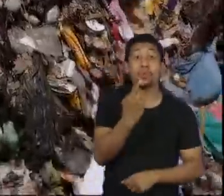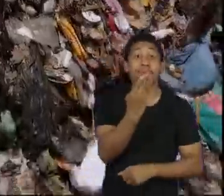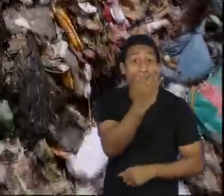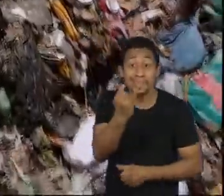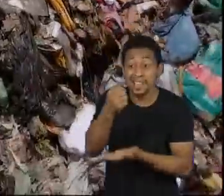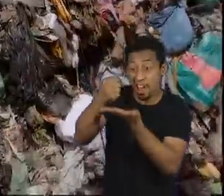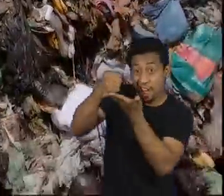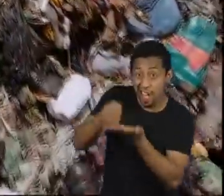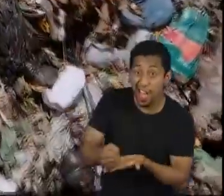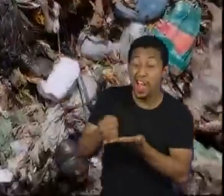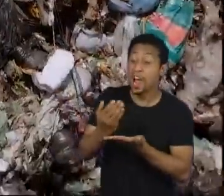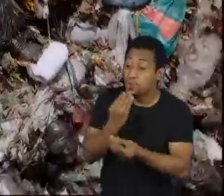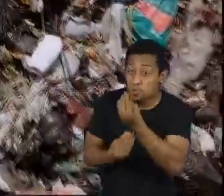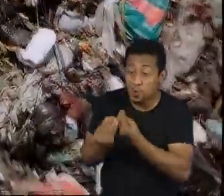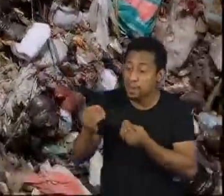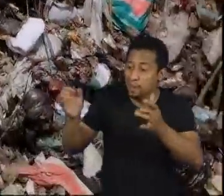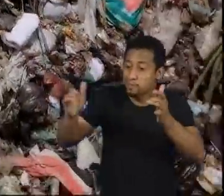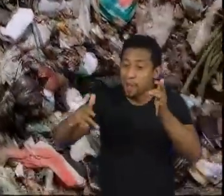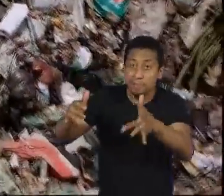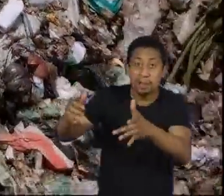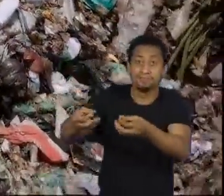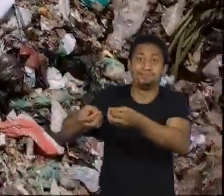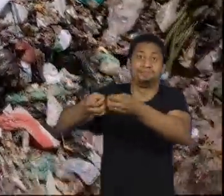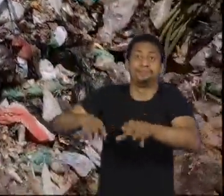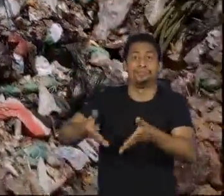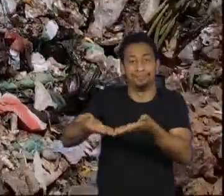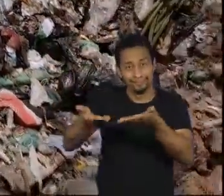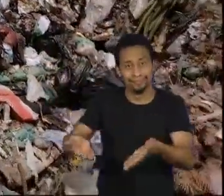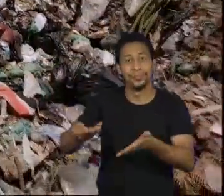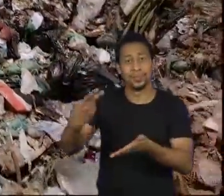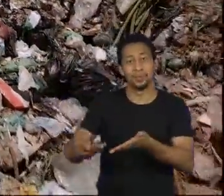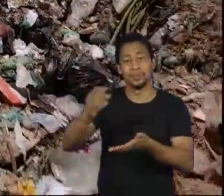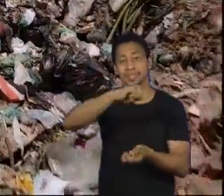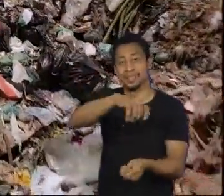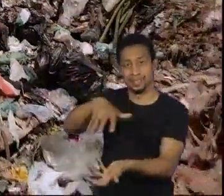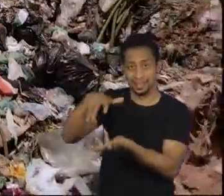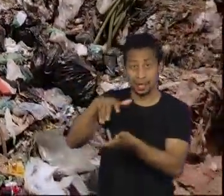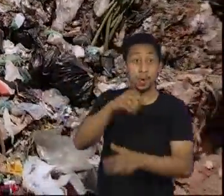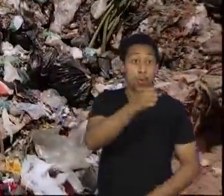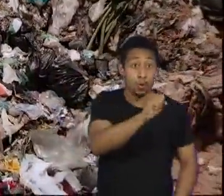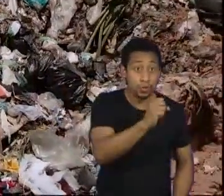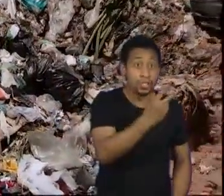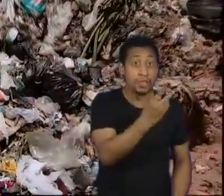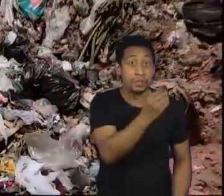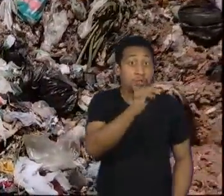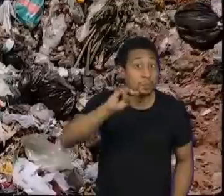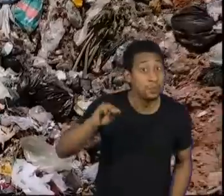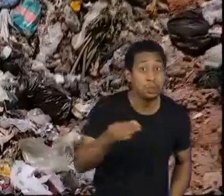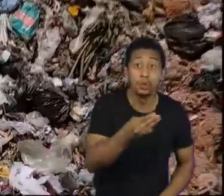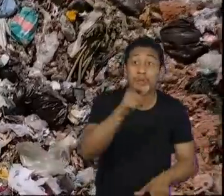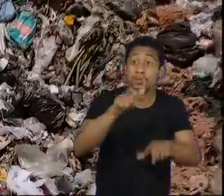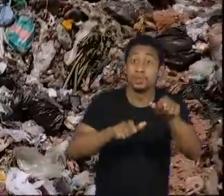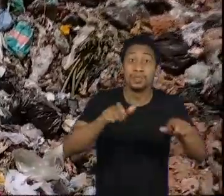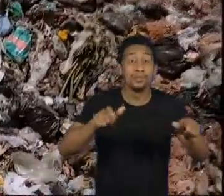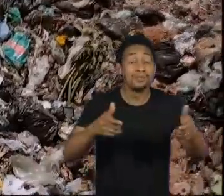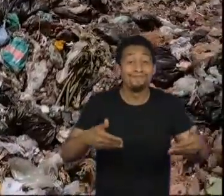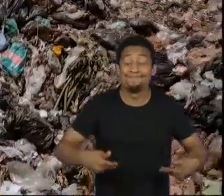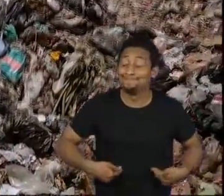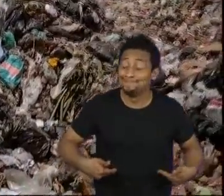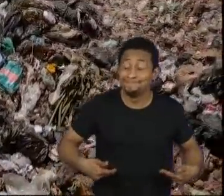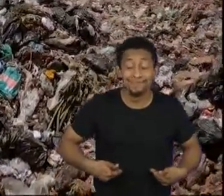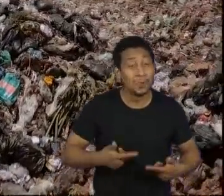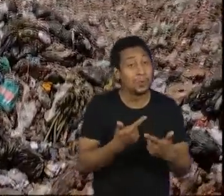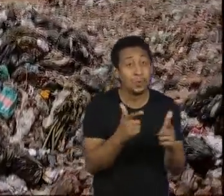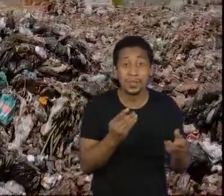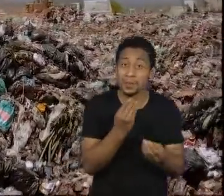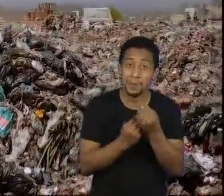toneladas de alimentos são perdidas no planeta, enquanto mais de 820 milhões de pessoas não têm o que